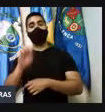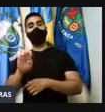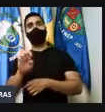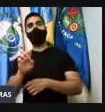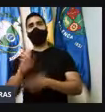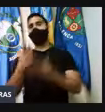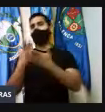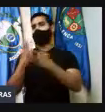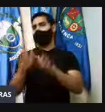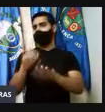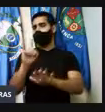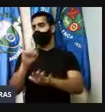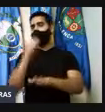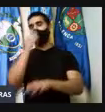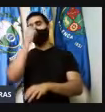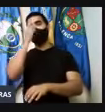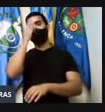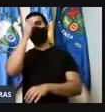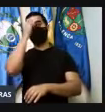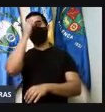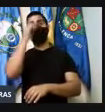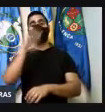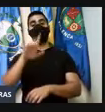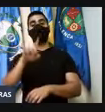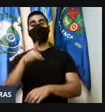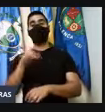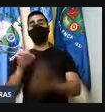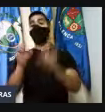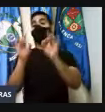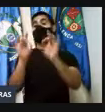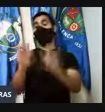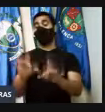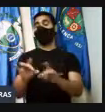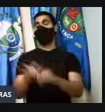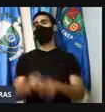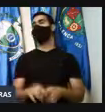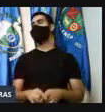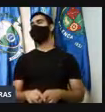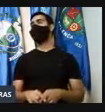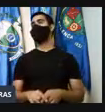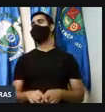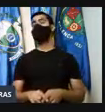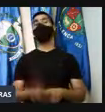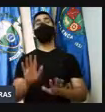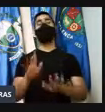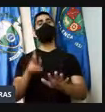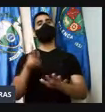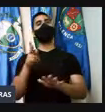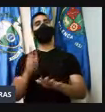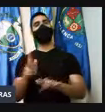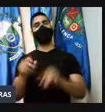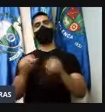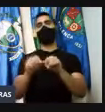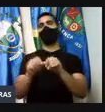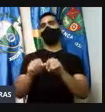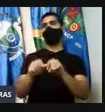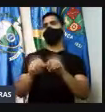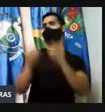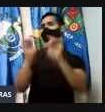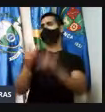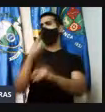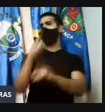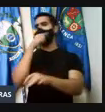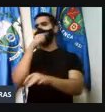existir. Neste leilão, nessa venda, a SEDAI ela vai continuar produzindo água.